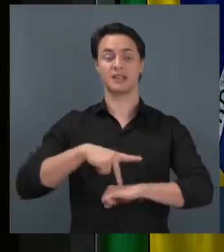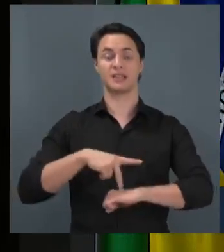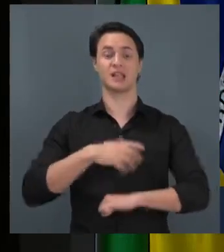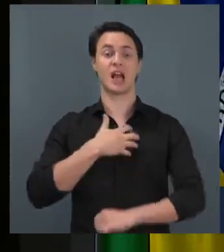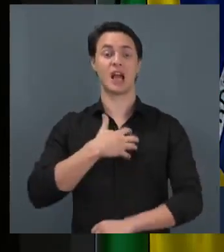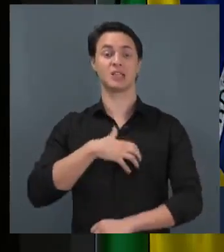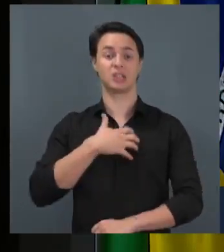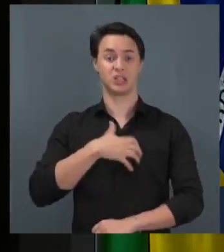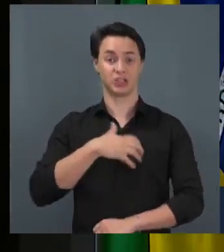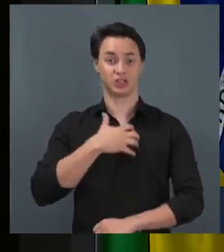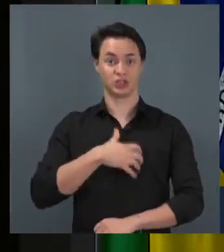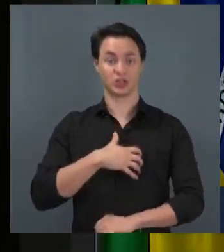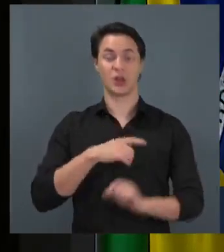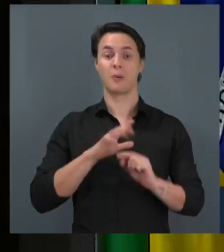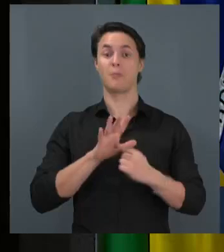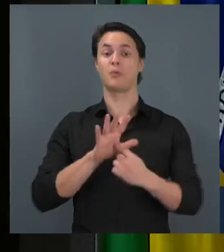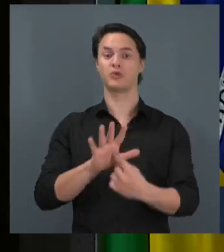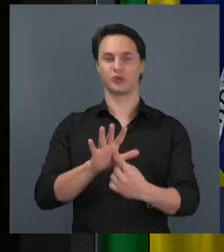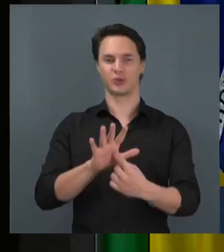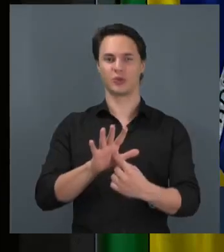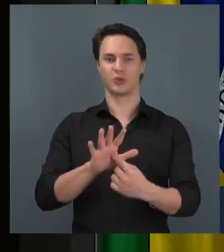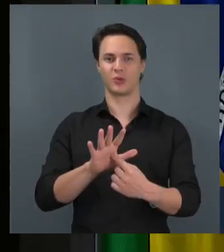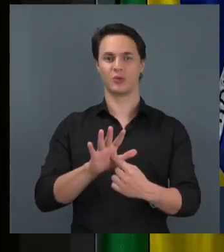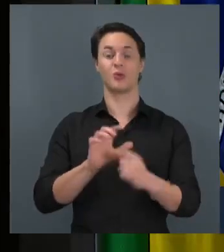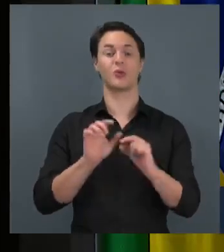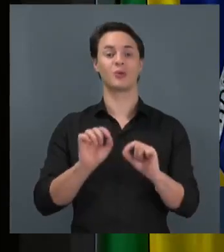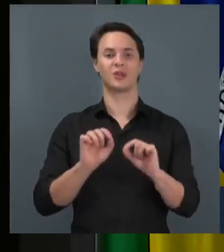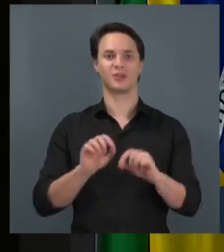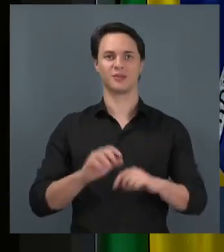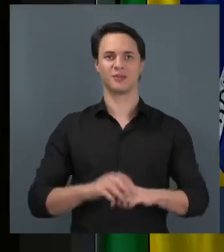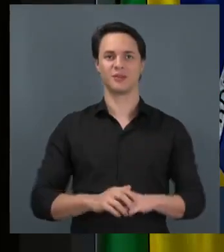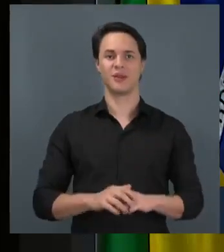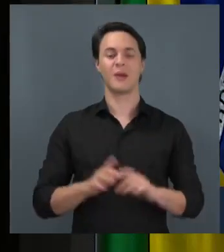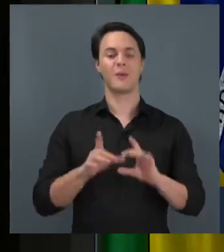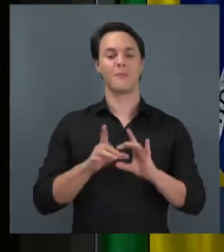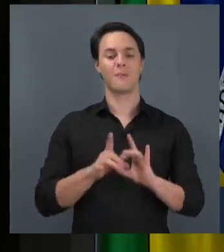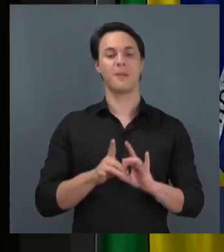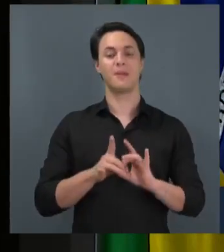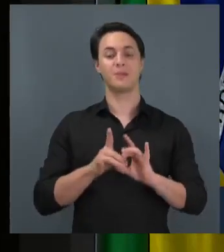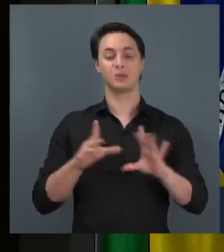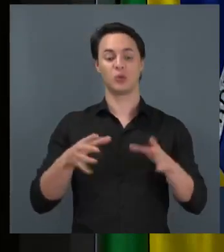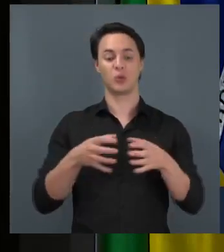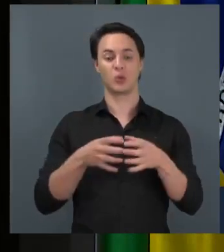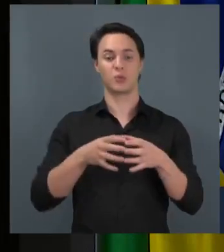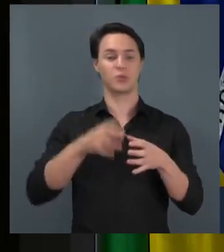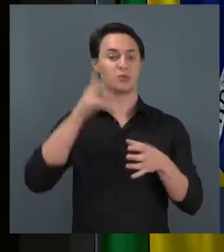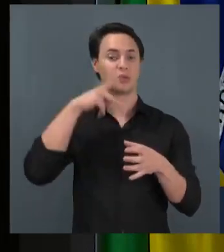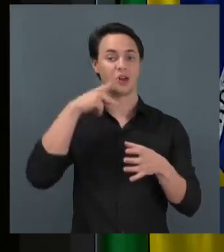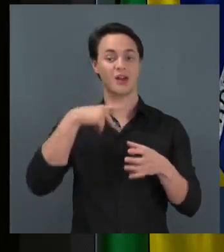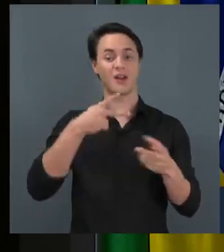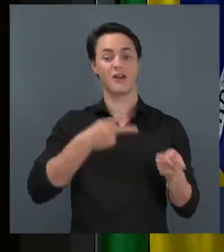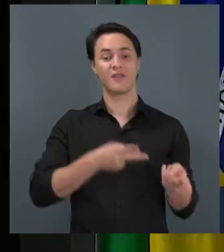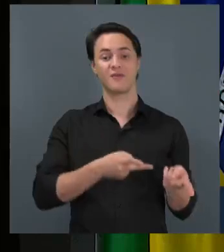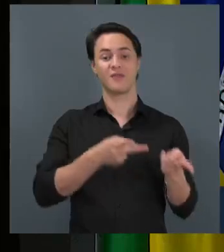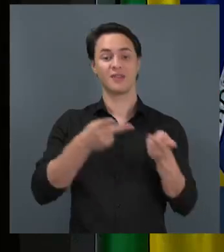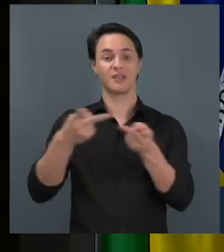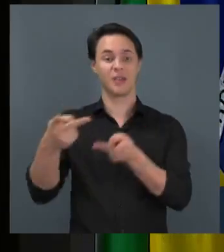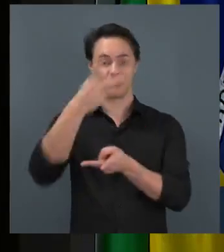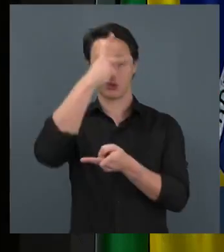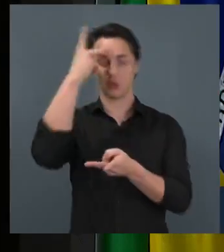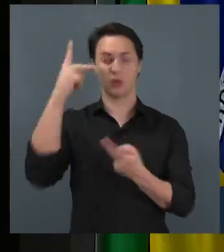Permitiu a ida desse grupo de parlamentares para visitar os presos políticos do Brasil que